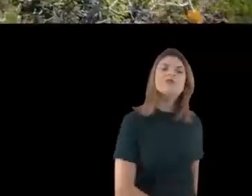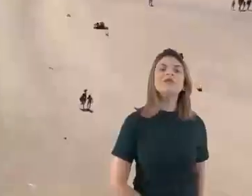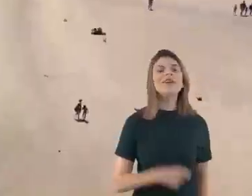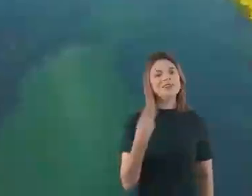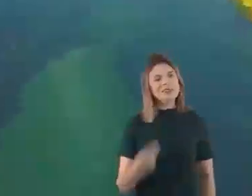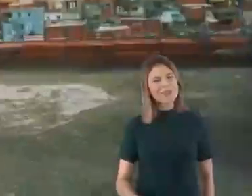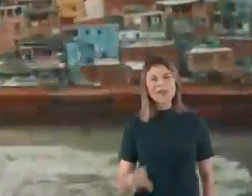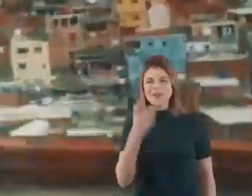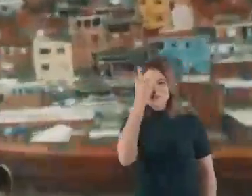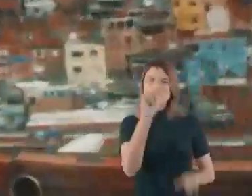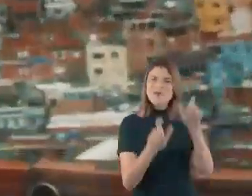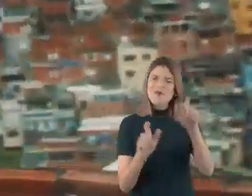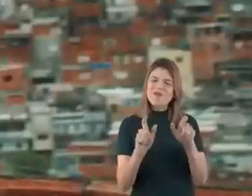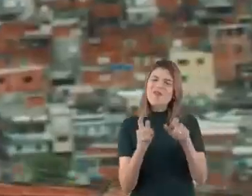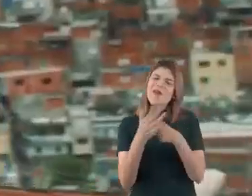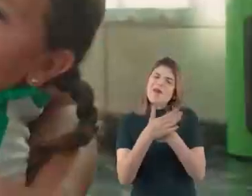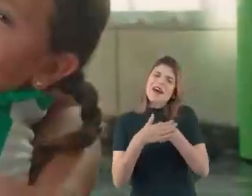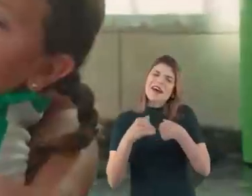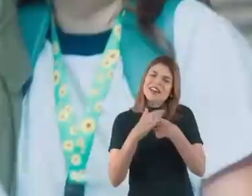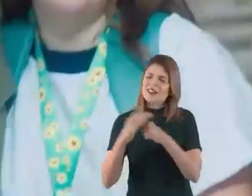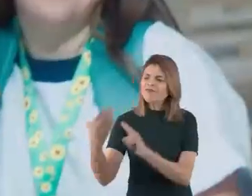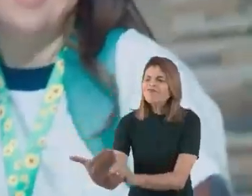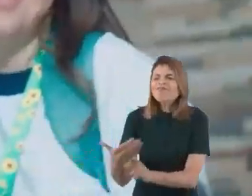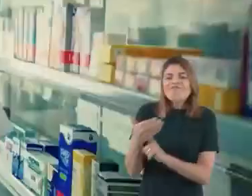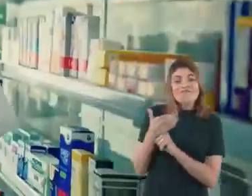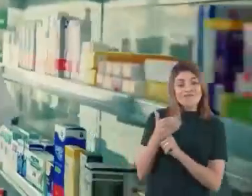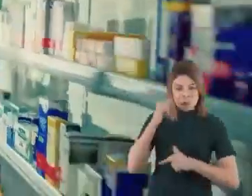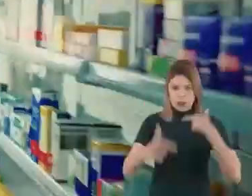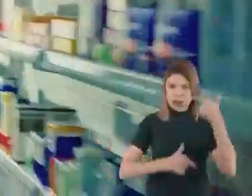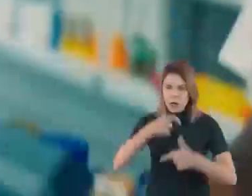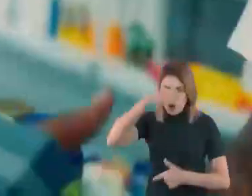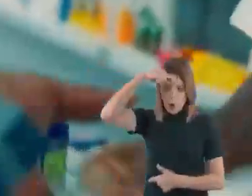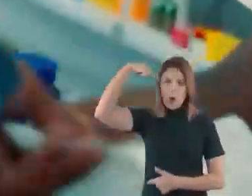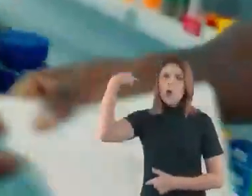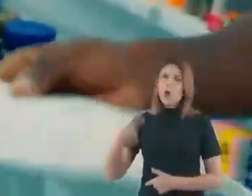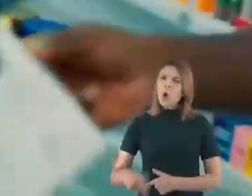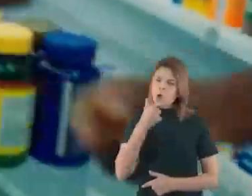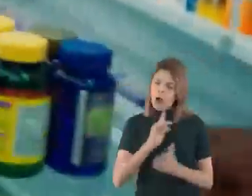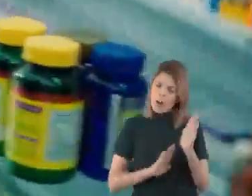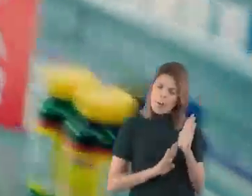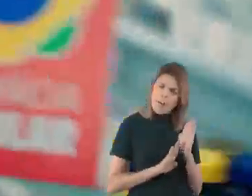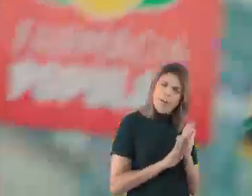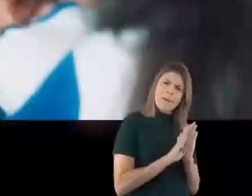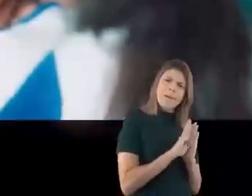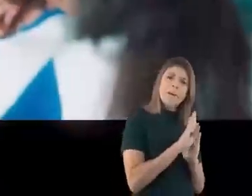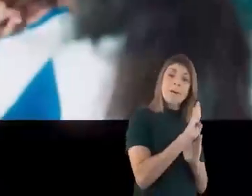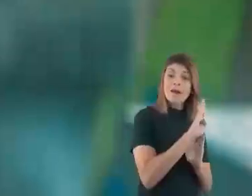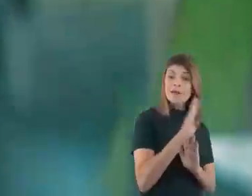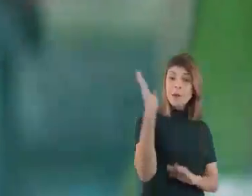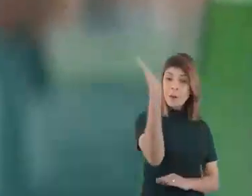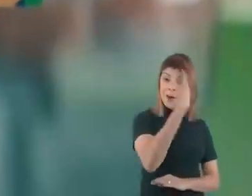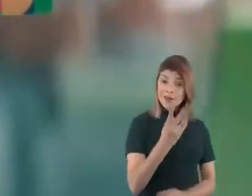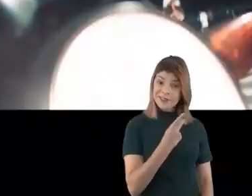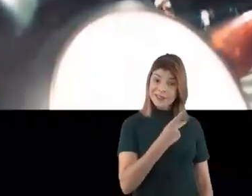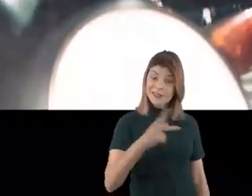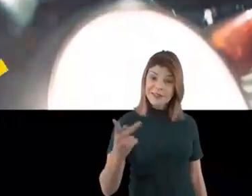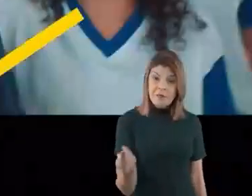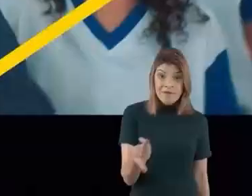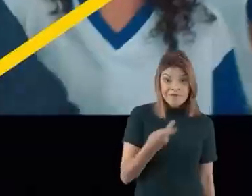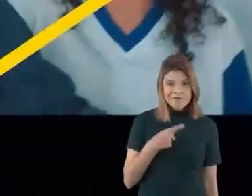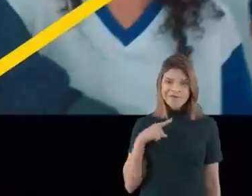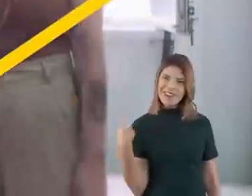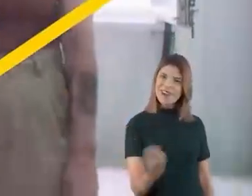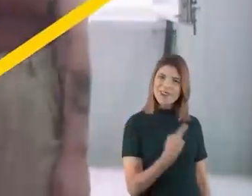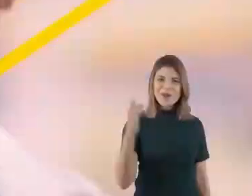É, família, essa é a nossa força, o nosso jeito de acolher. Com muito trabalho, estamos dando a volta por cima para avançar ainda mais. Porque o